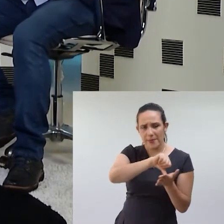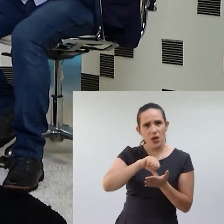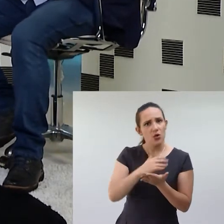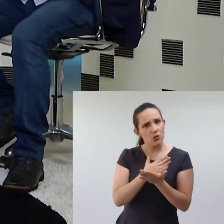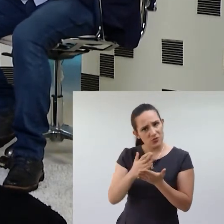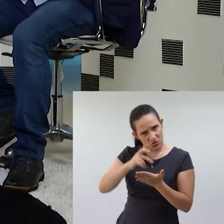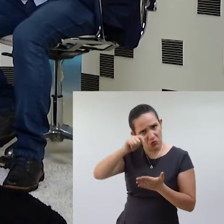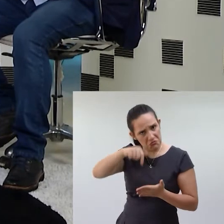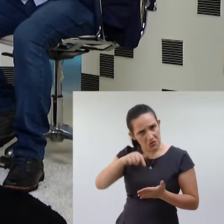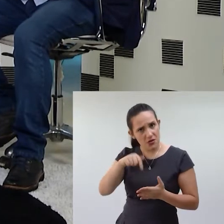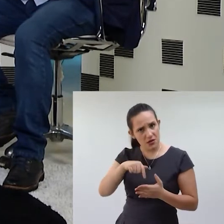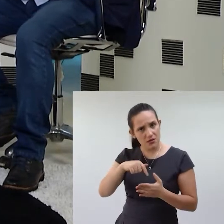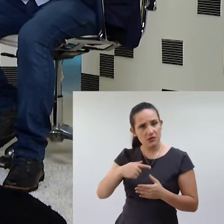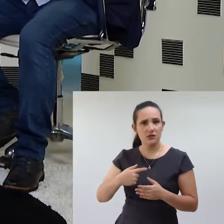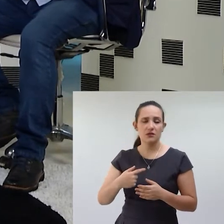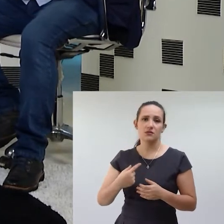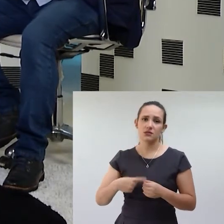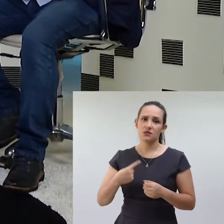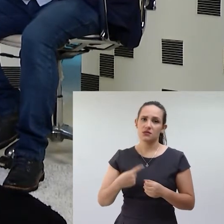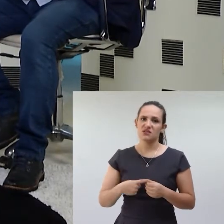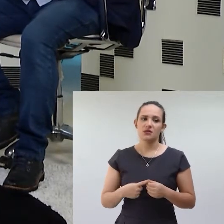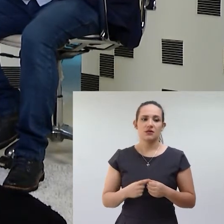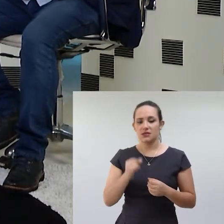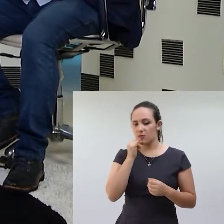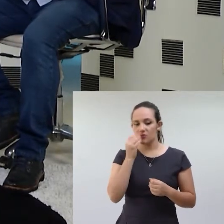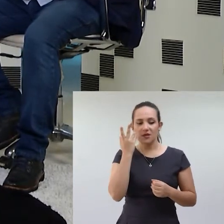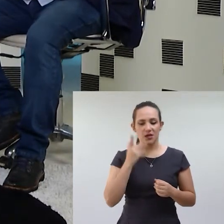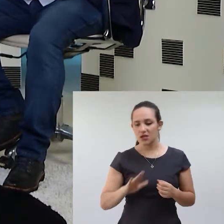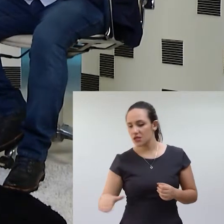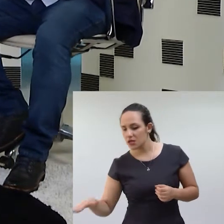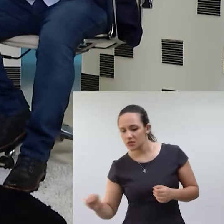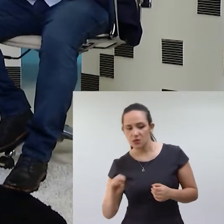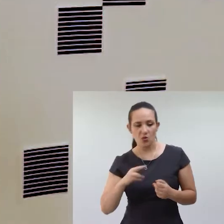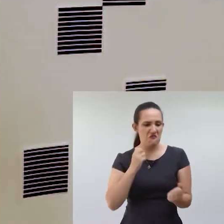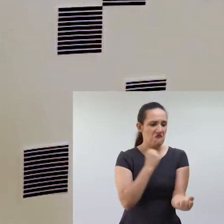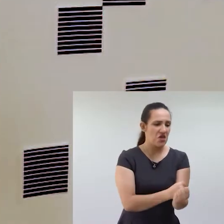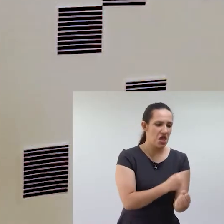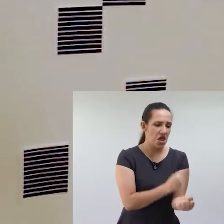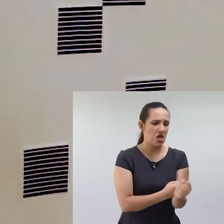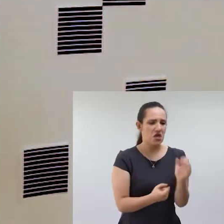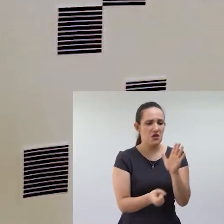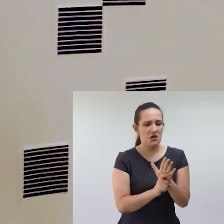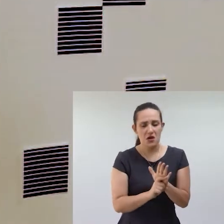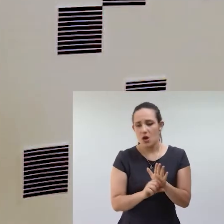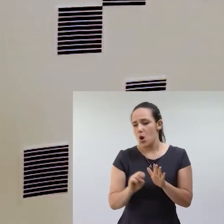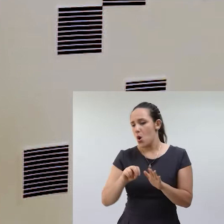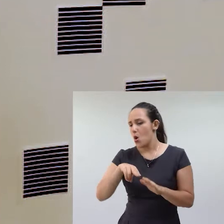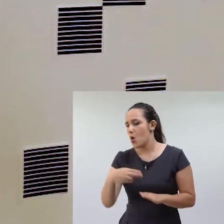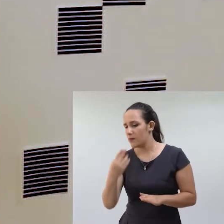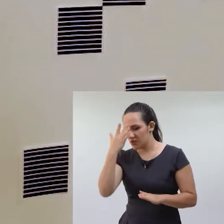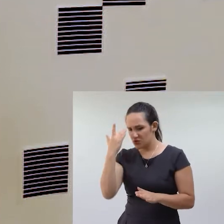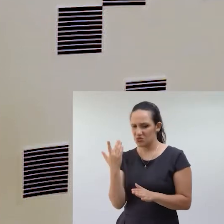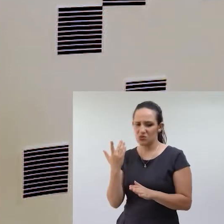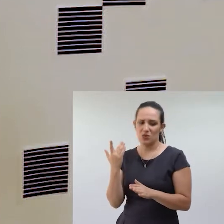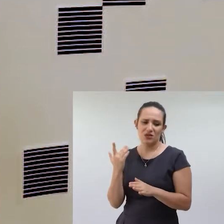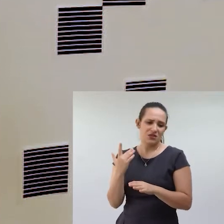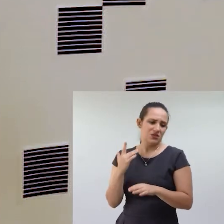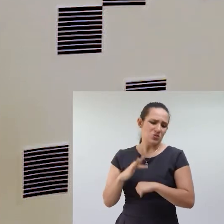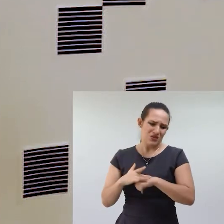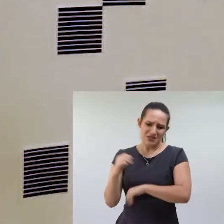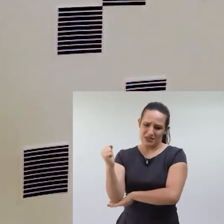com atenção para a infância, para a dependência química, para pacientes